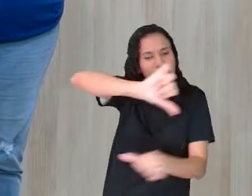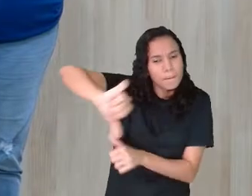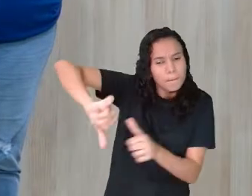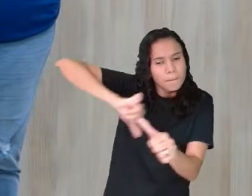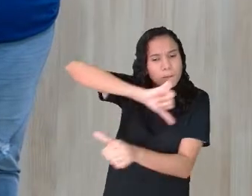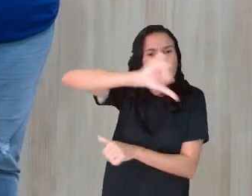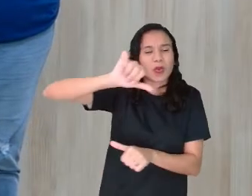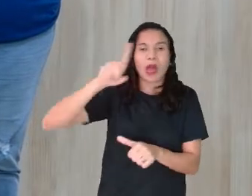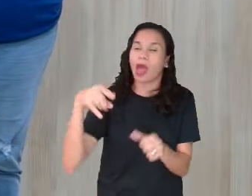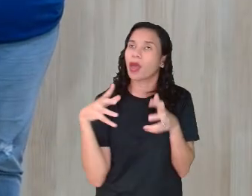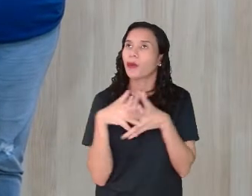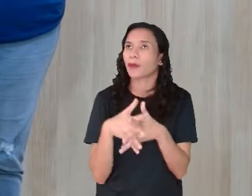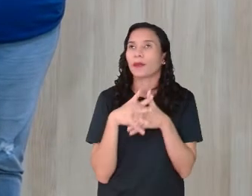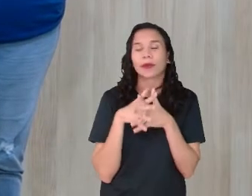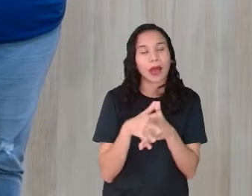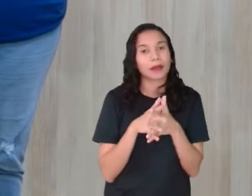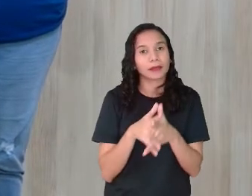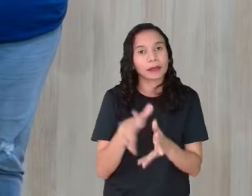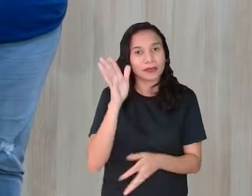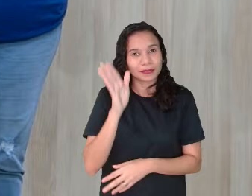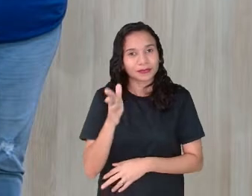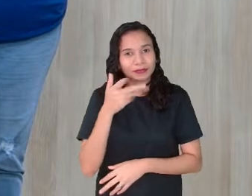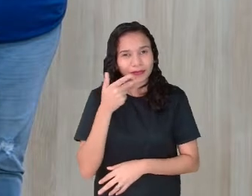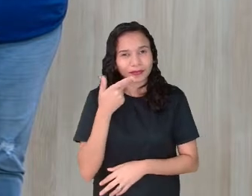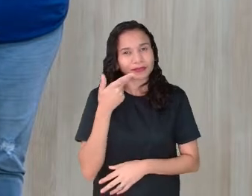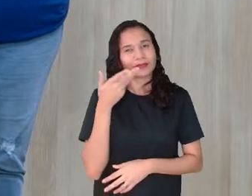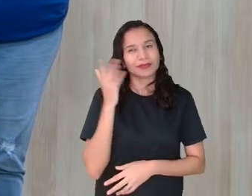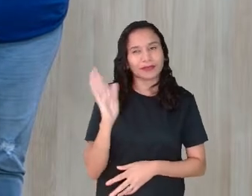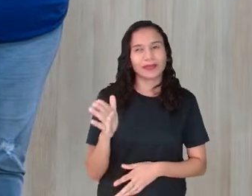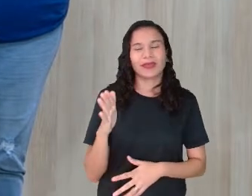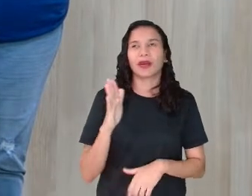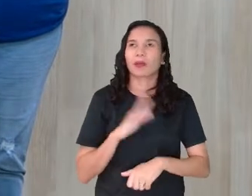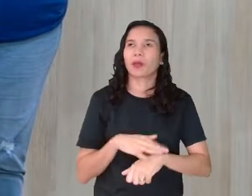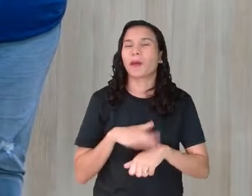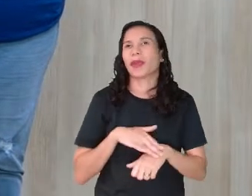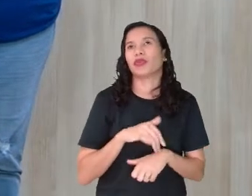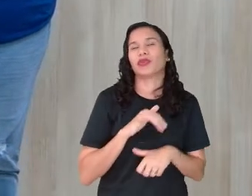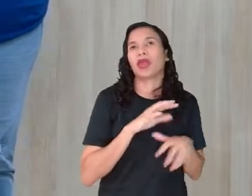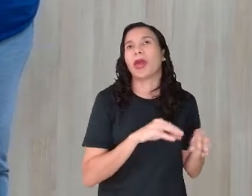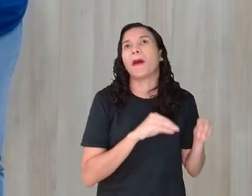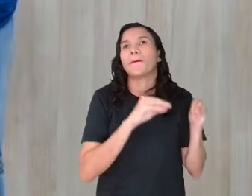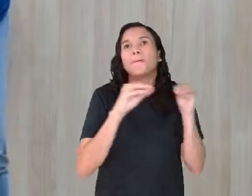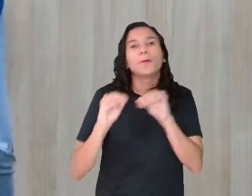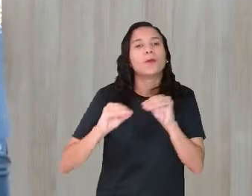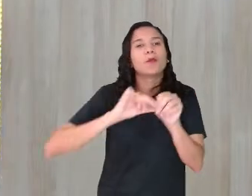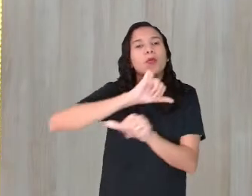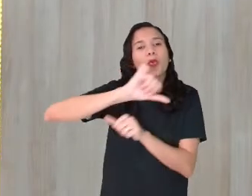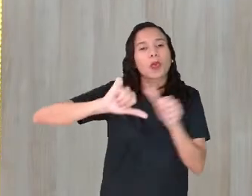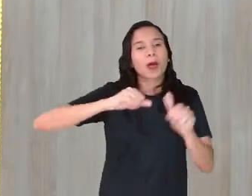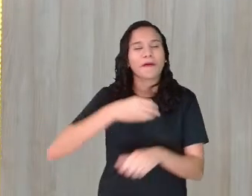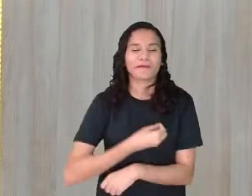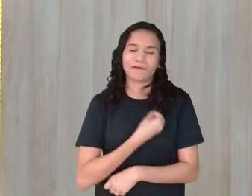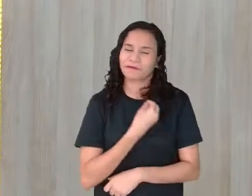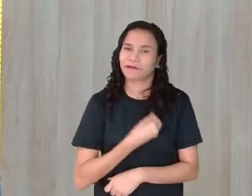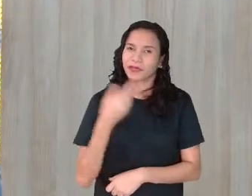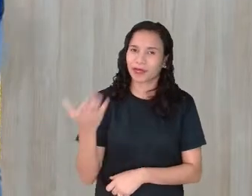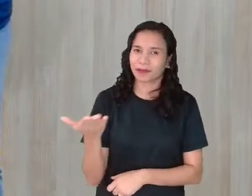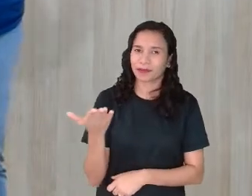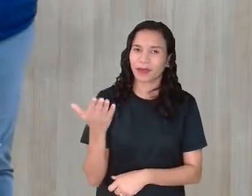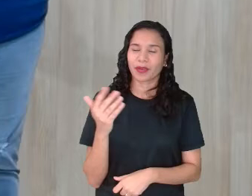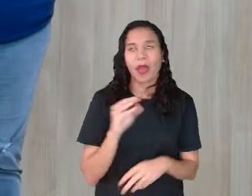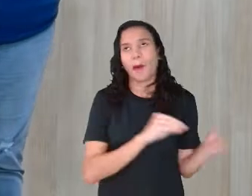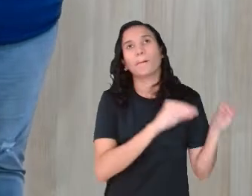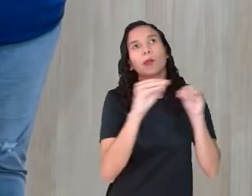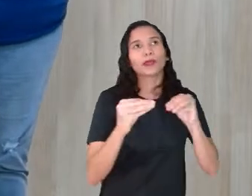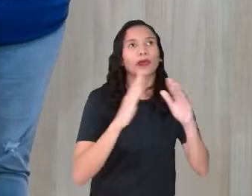é complicada, né? Vocês já devem ter passado por alguma mudança na vida de vocês mesmo, né? Às vezes muda